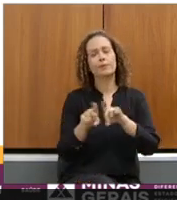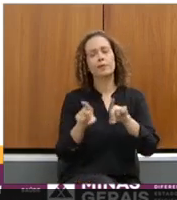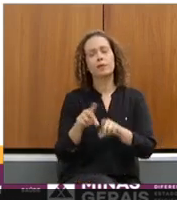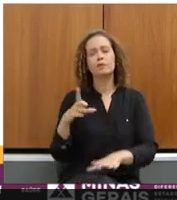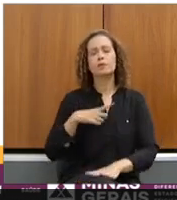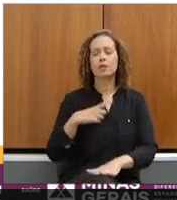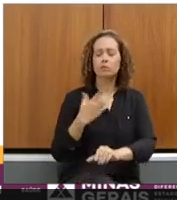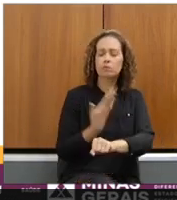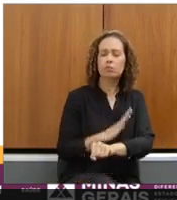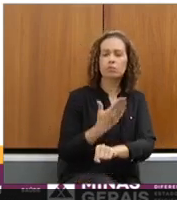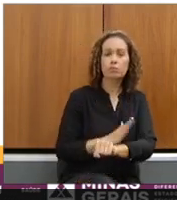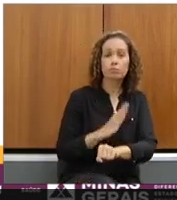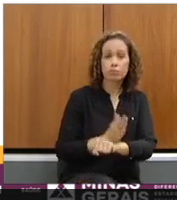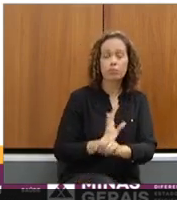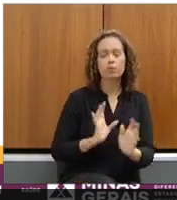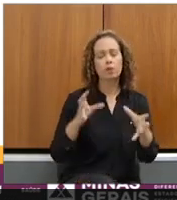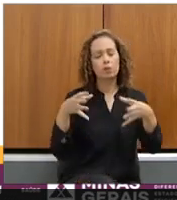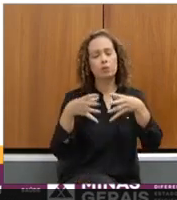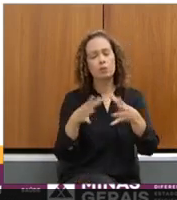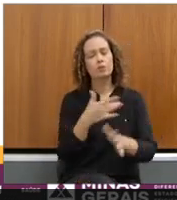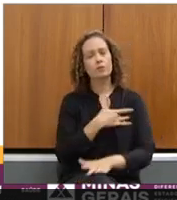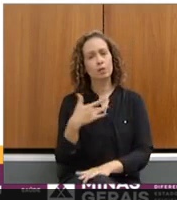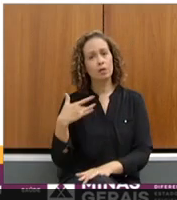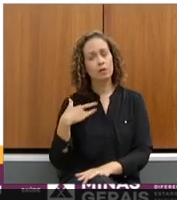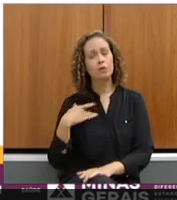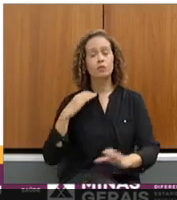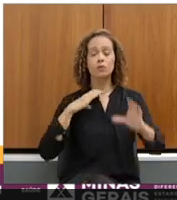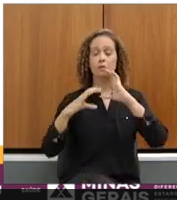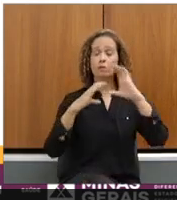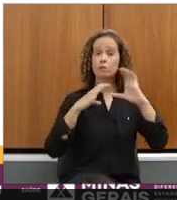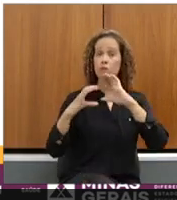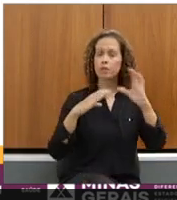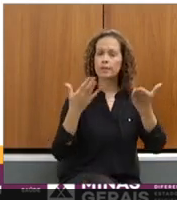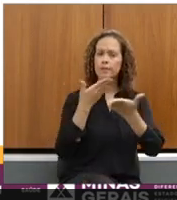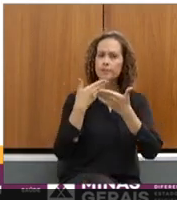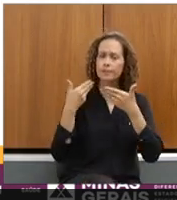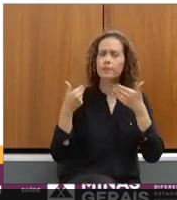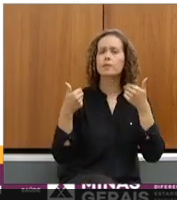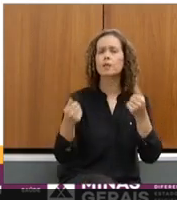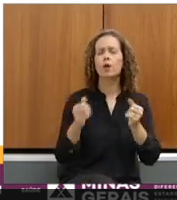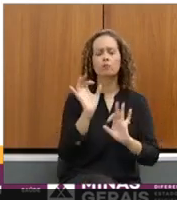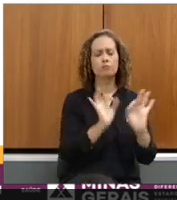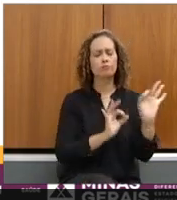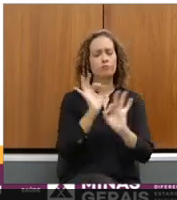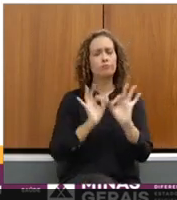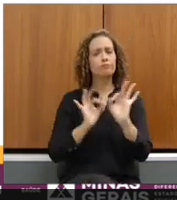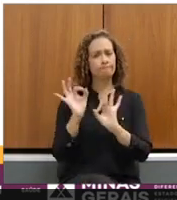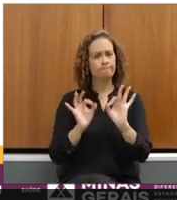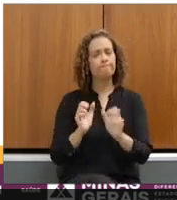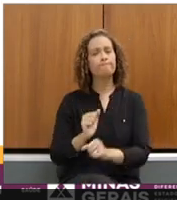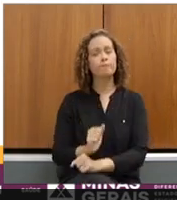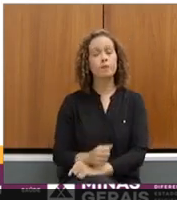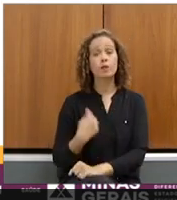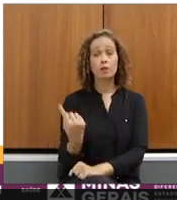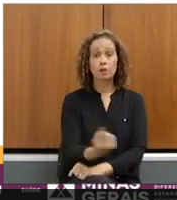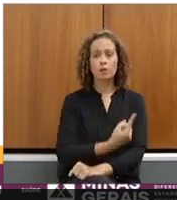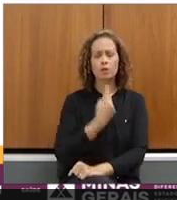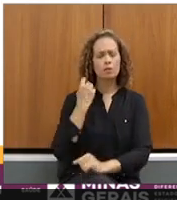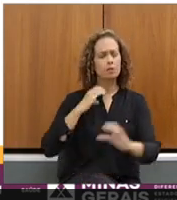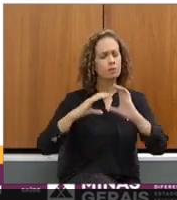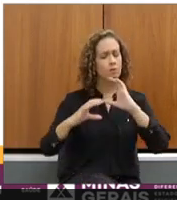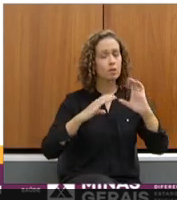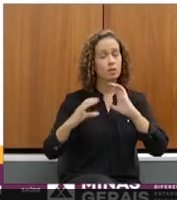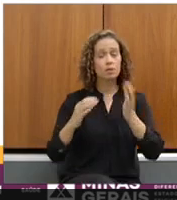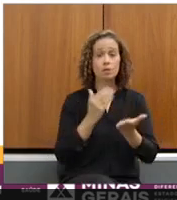treinamentos de serviço de saúde e a comunicação eficiente coordenada intensiva a nossa comunicação ela